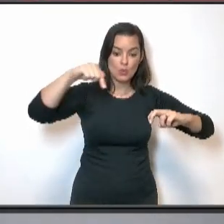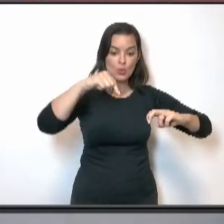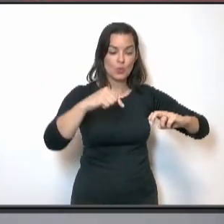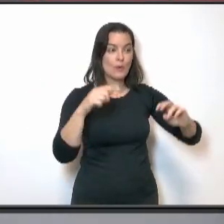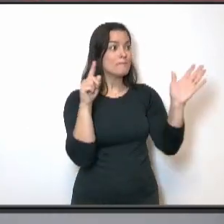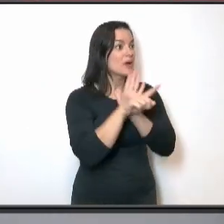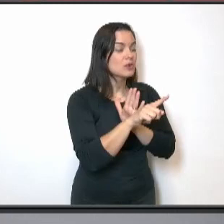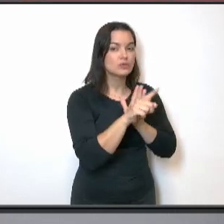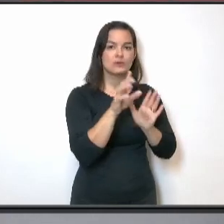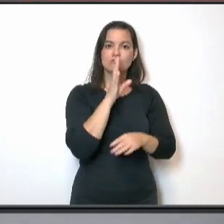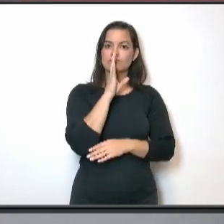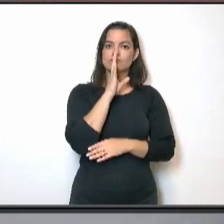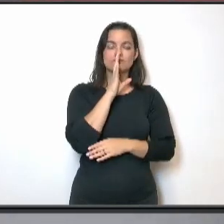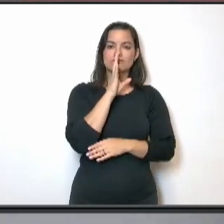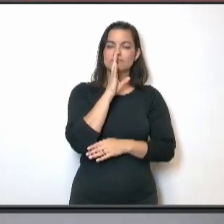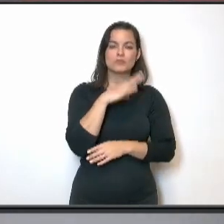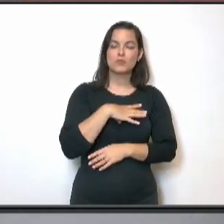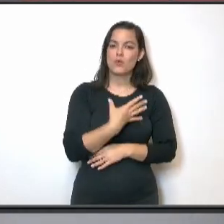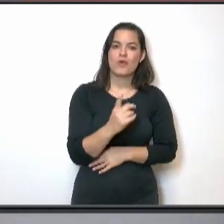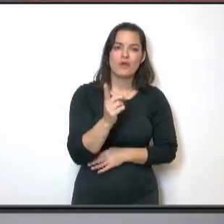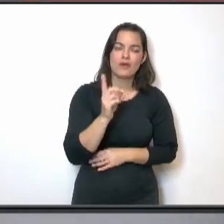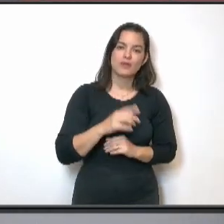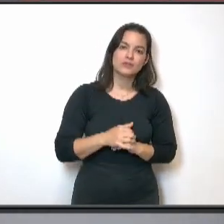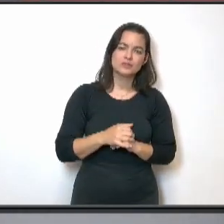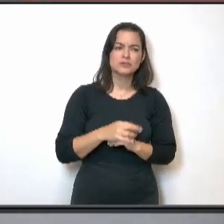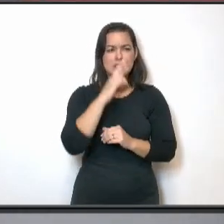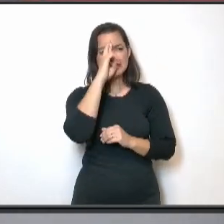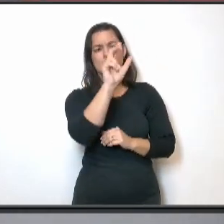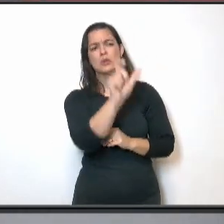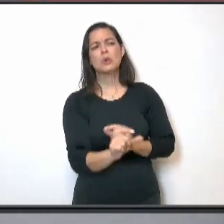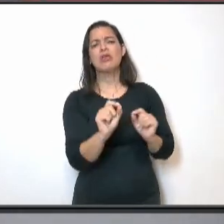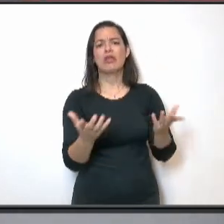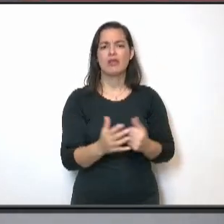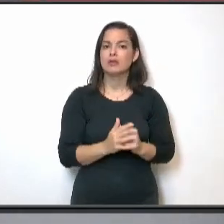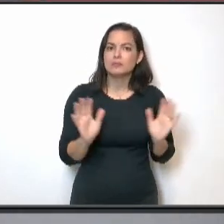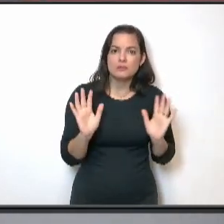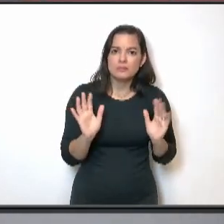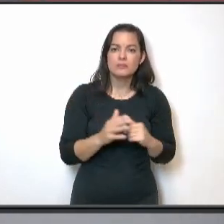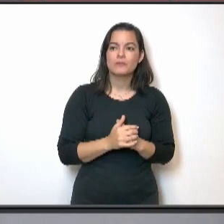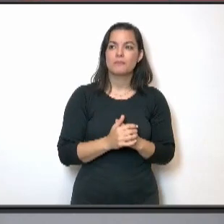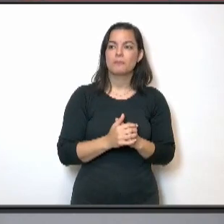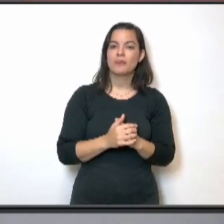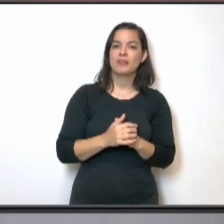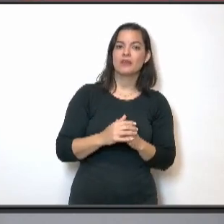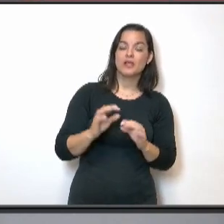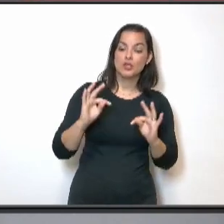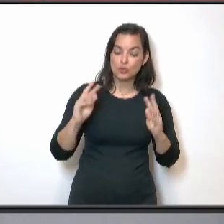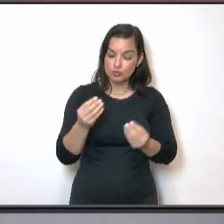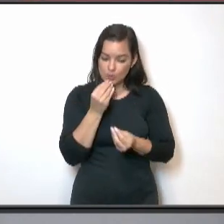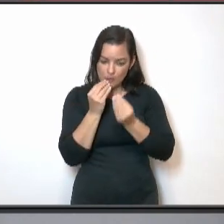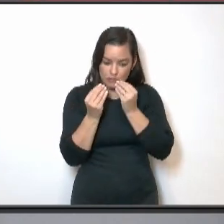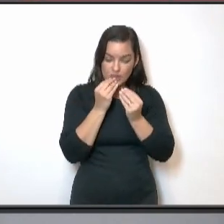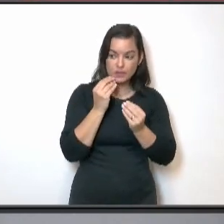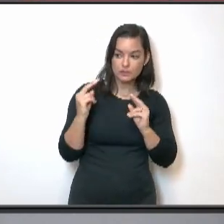sabiam que era o Senhor. Então eu espero que você não tenha nenhum jantar ou café da manhã assim com esse constrangimento, né? Todo mundo ali